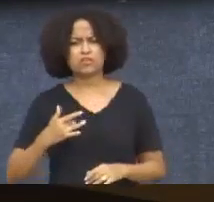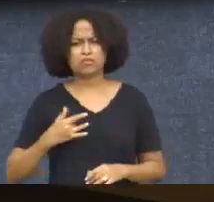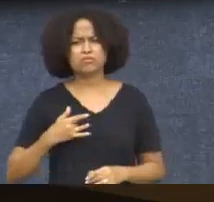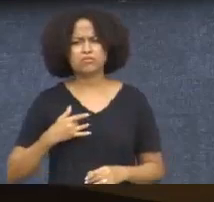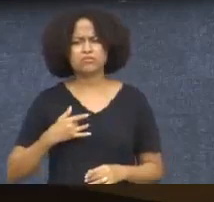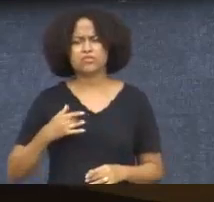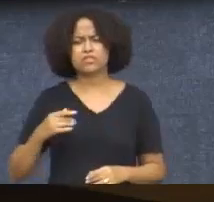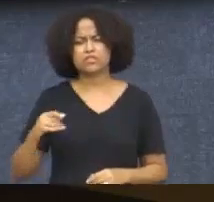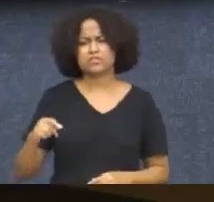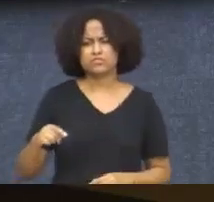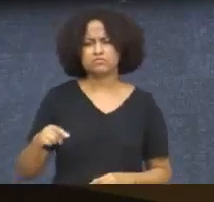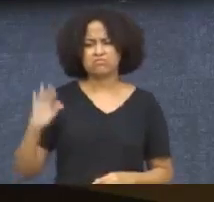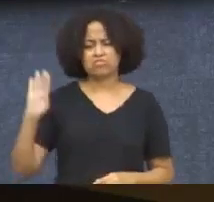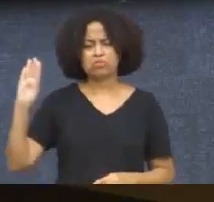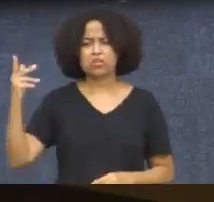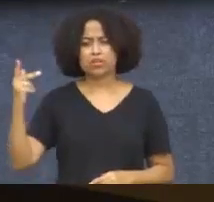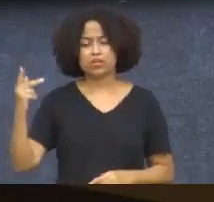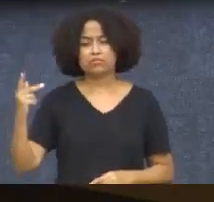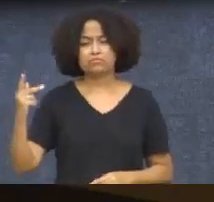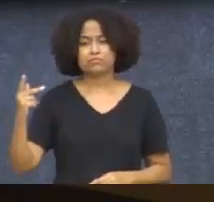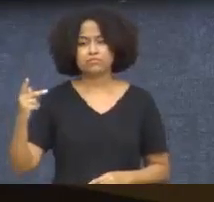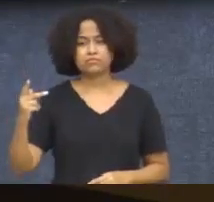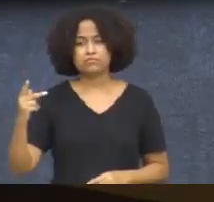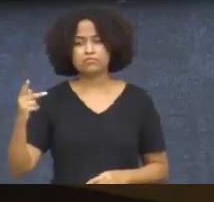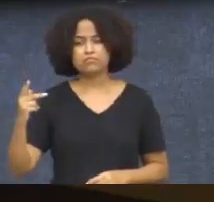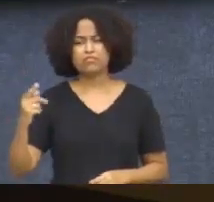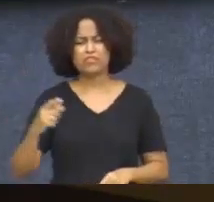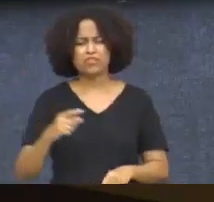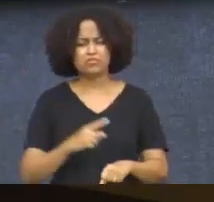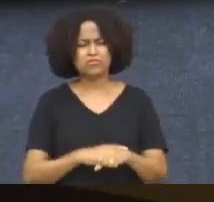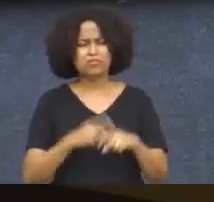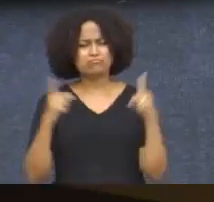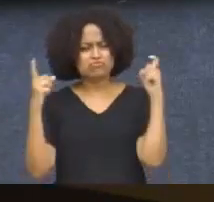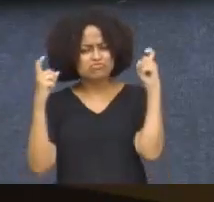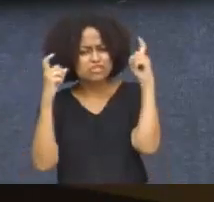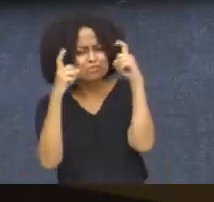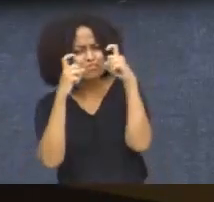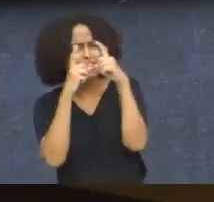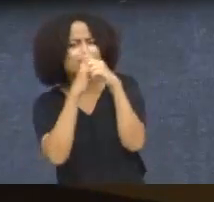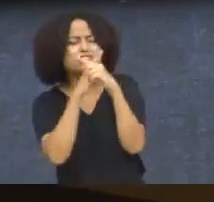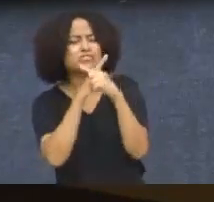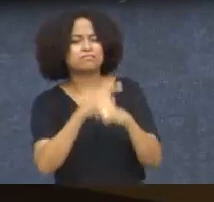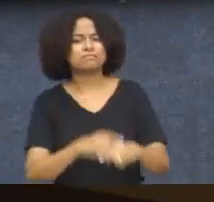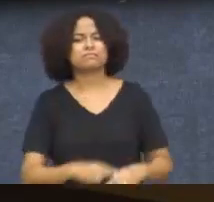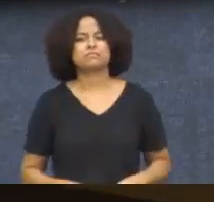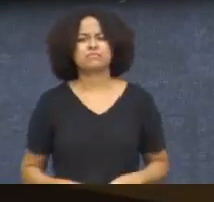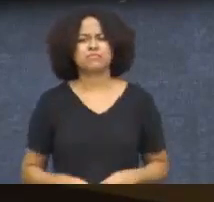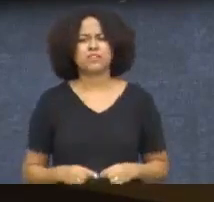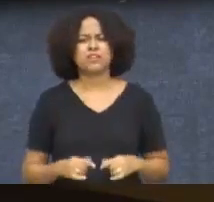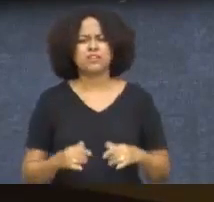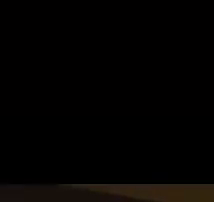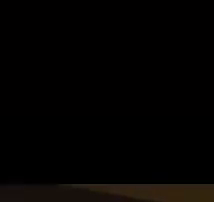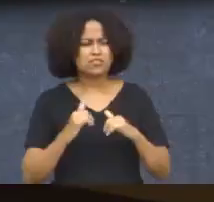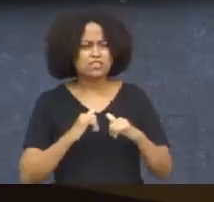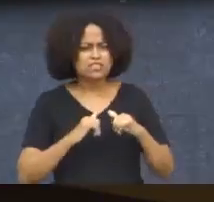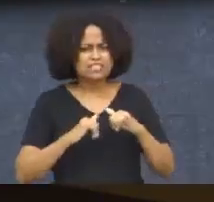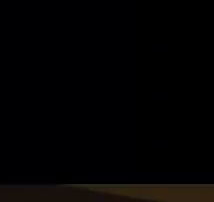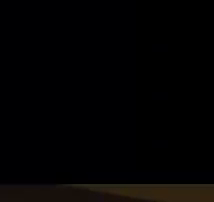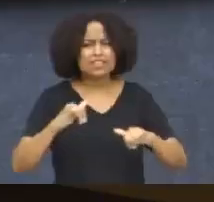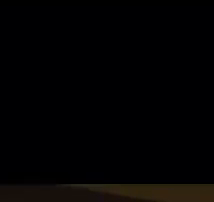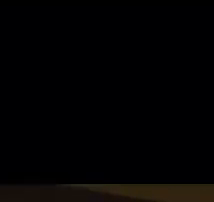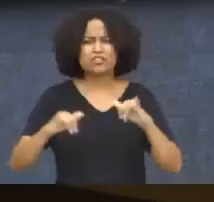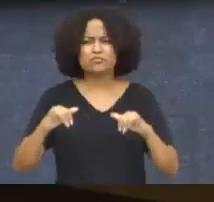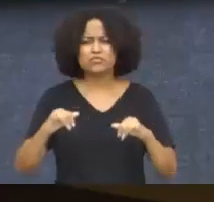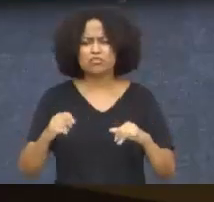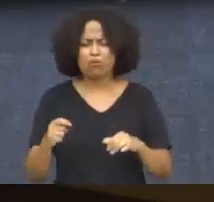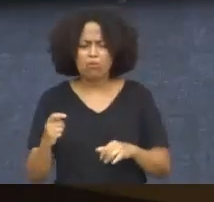cidade. Nós vivemos, presidente, um tempo difícil. Nós deparamos em todas as unidades de saúde, ou quase